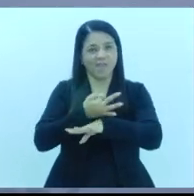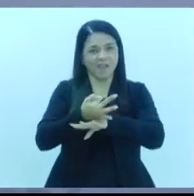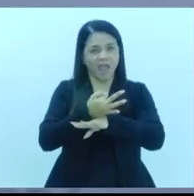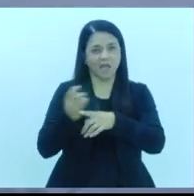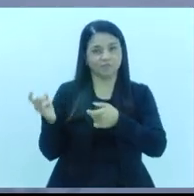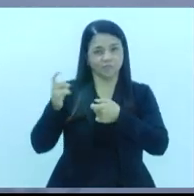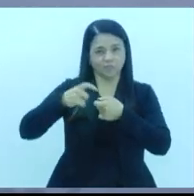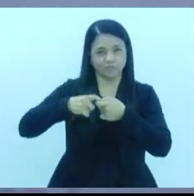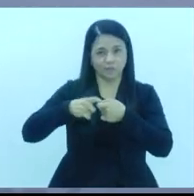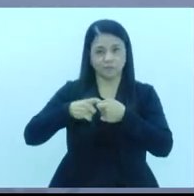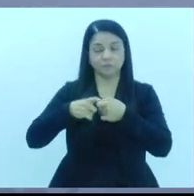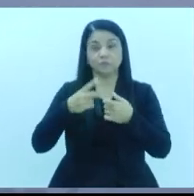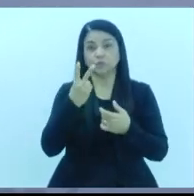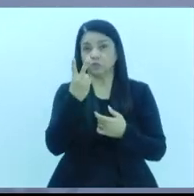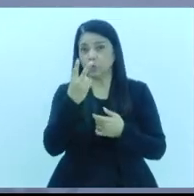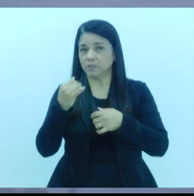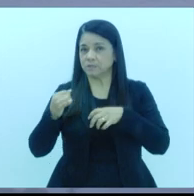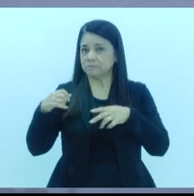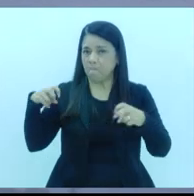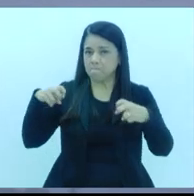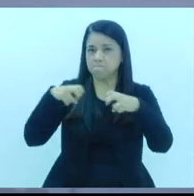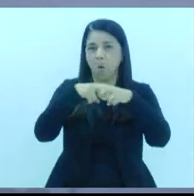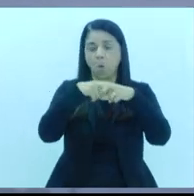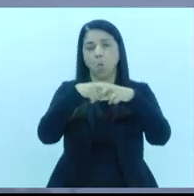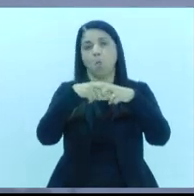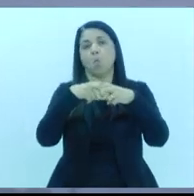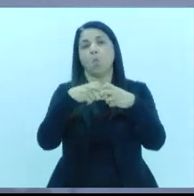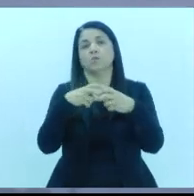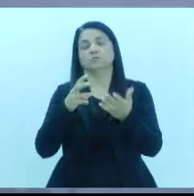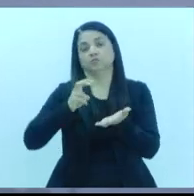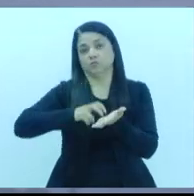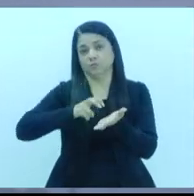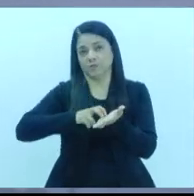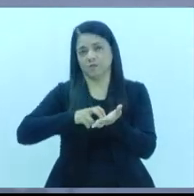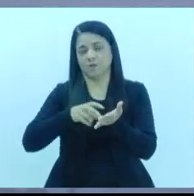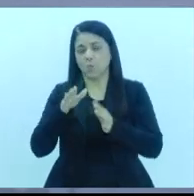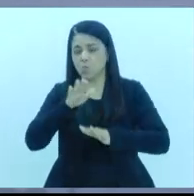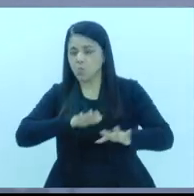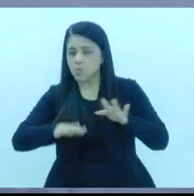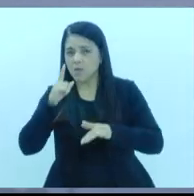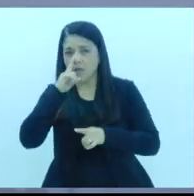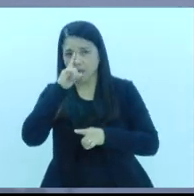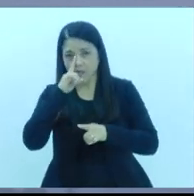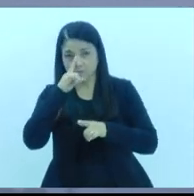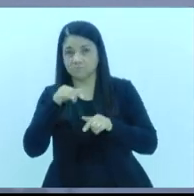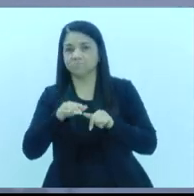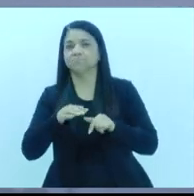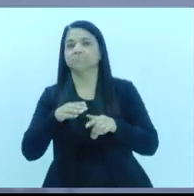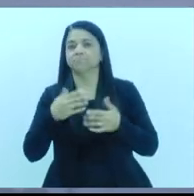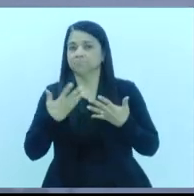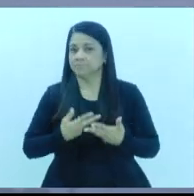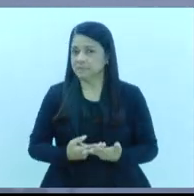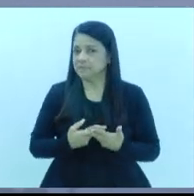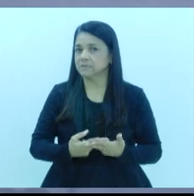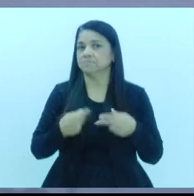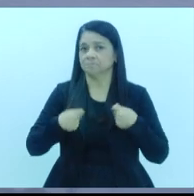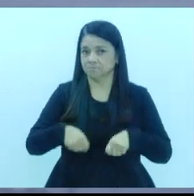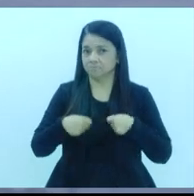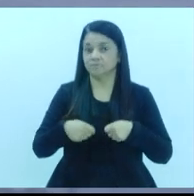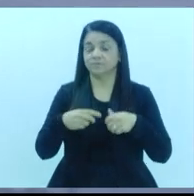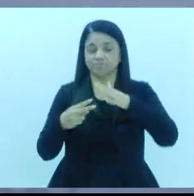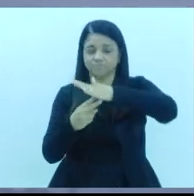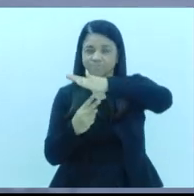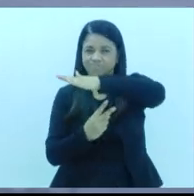Ocorreram dois acidentes no início da manhã. Importante ter cautela e dirigir com todo cuidado e ter paciência. O tempo de travessia no sentido